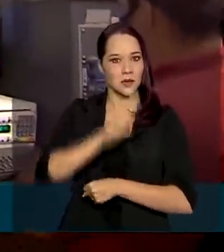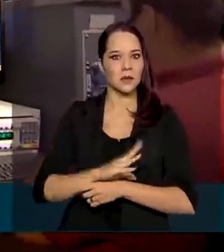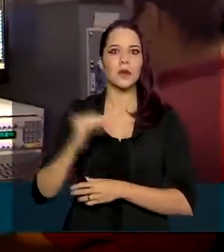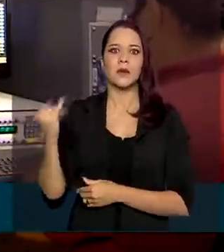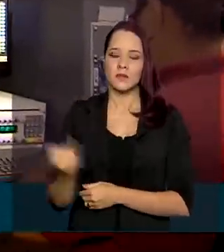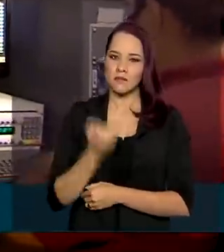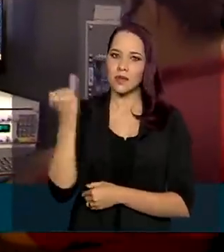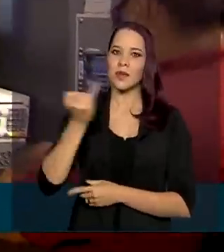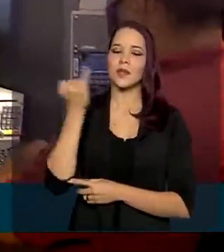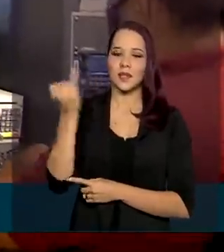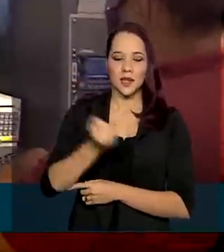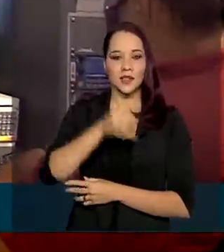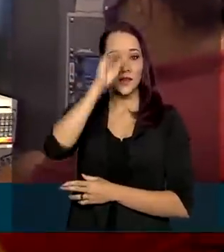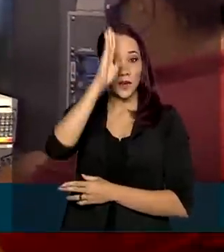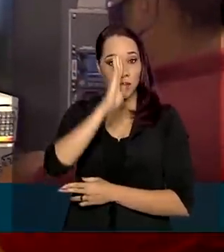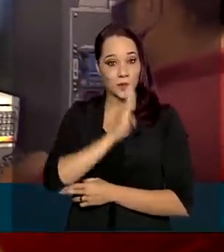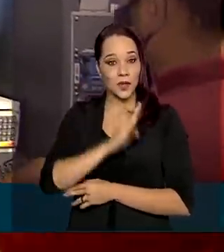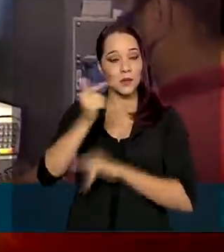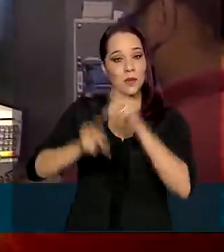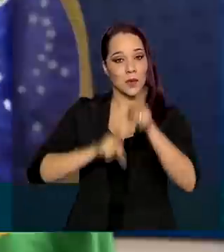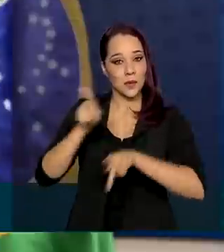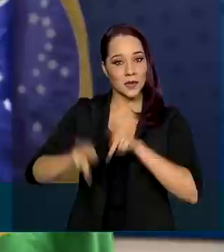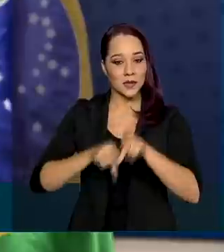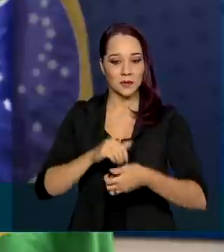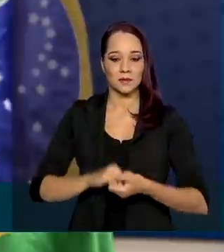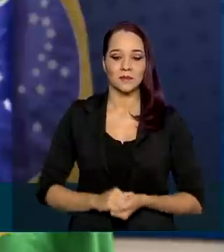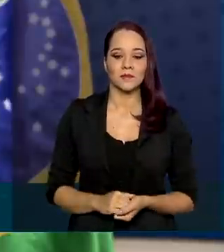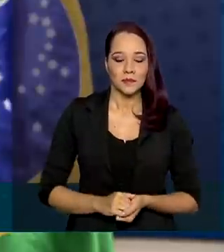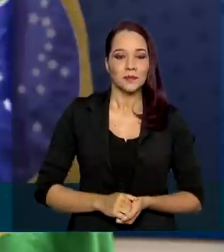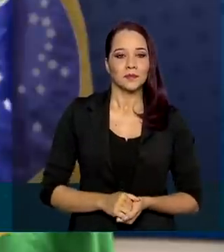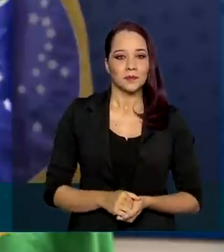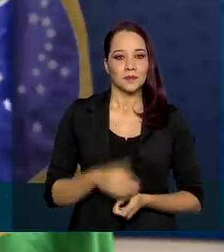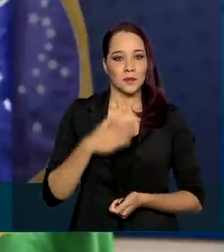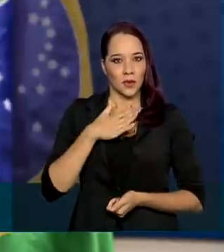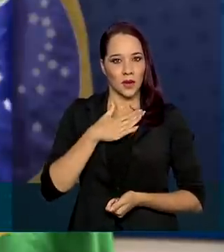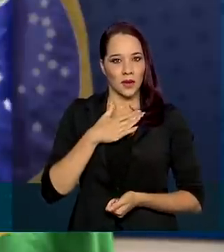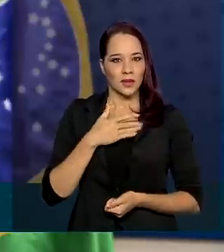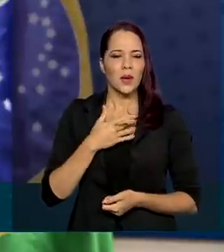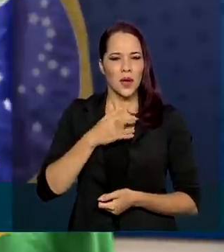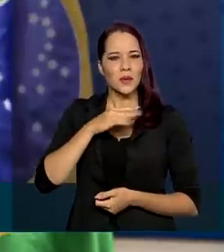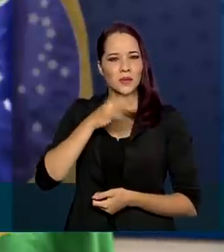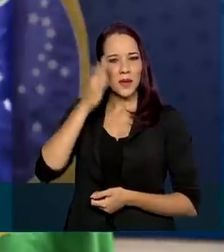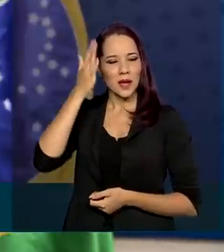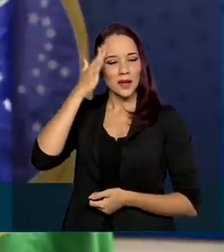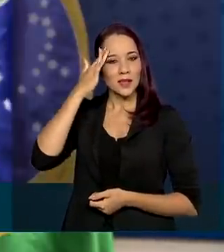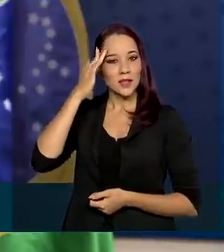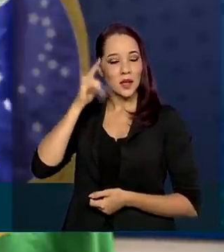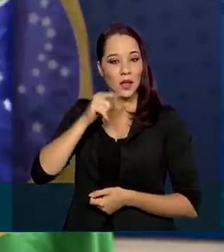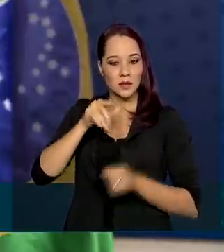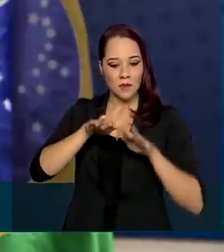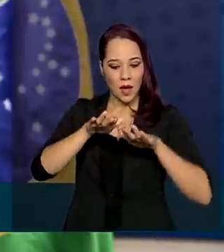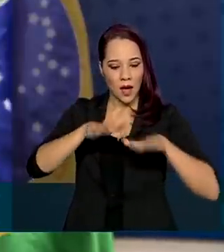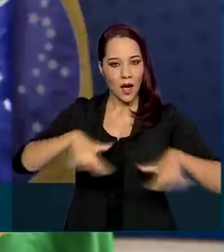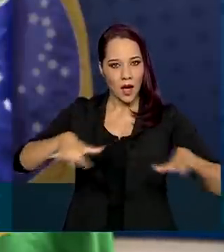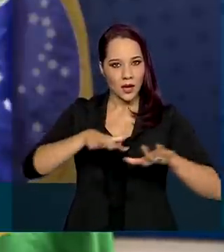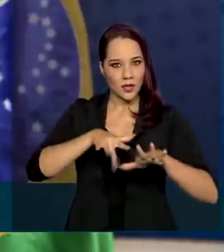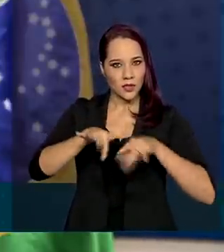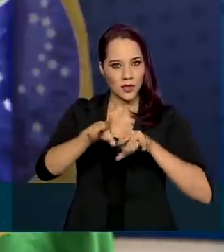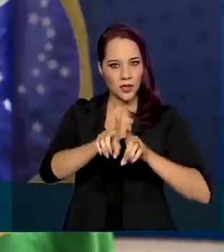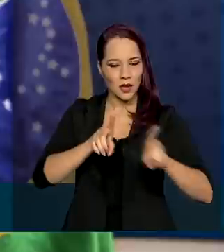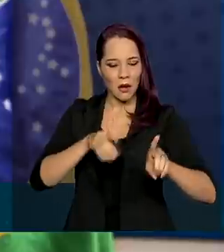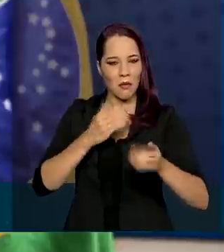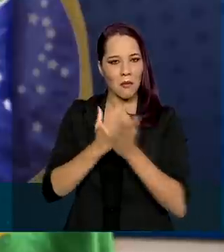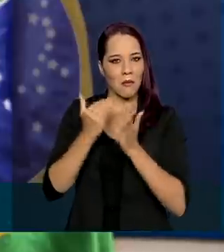importante veículo gratuito para a população. Eu creio que tanto as plataformas digitais, com certeza, que estão chegando,